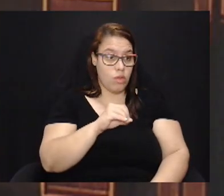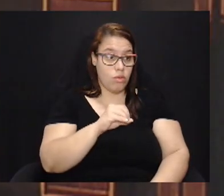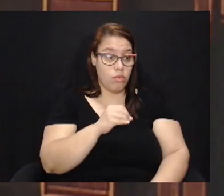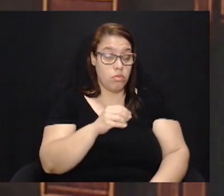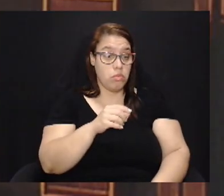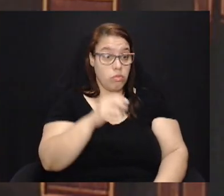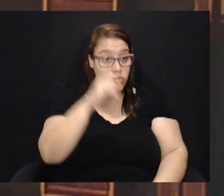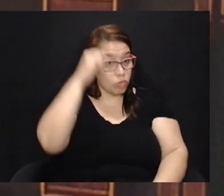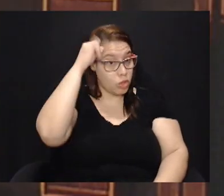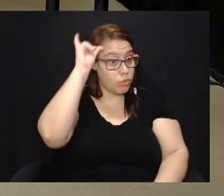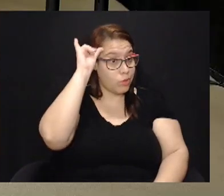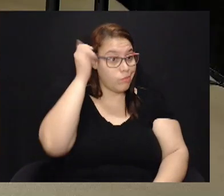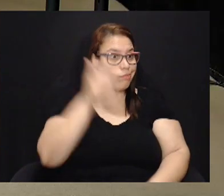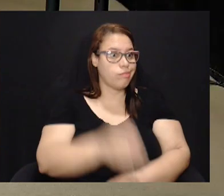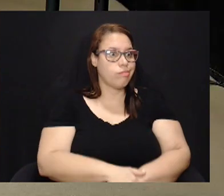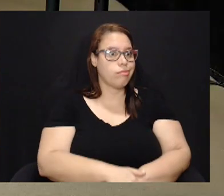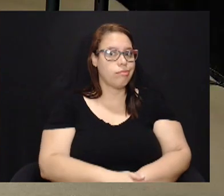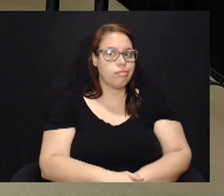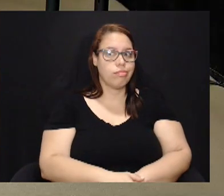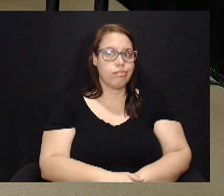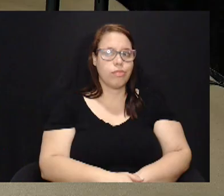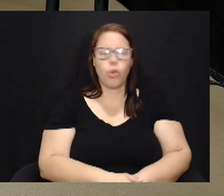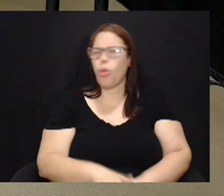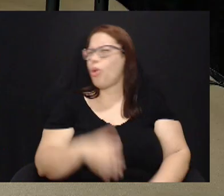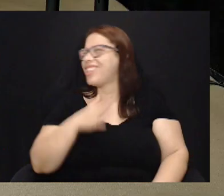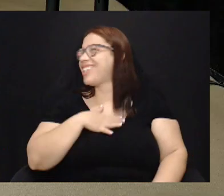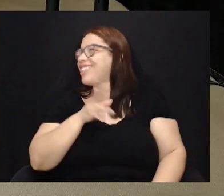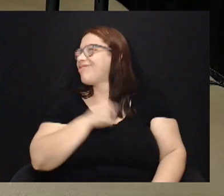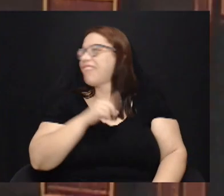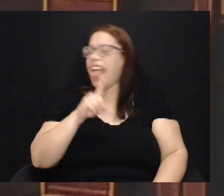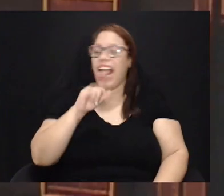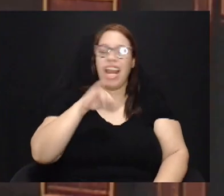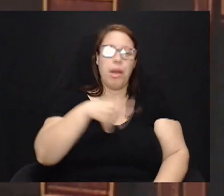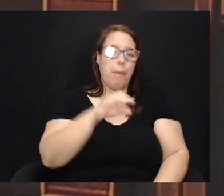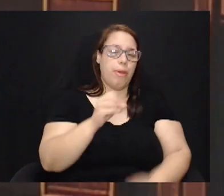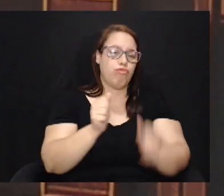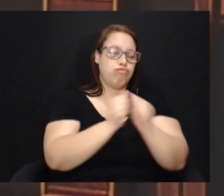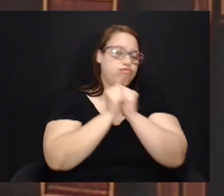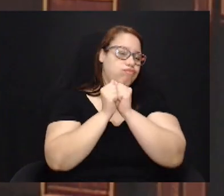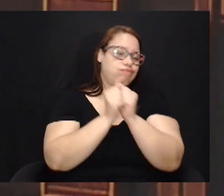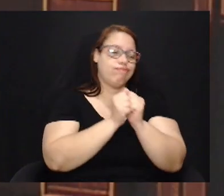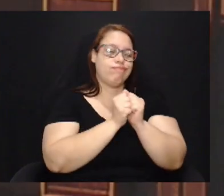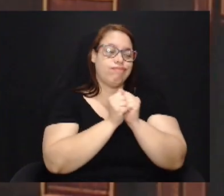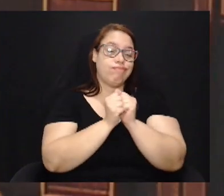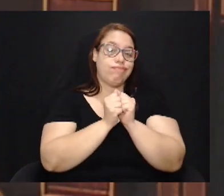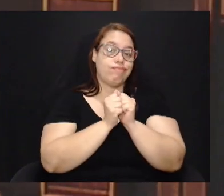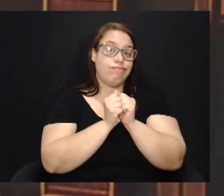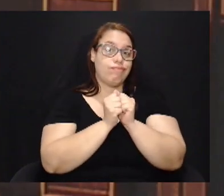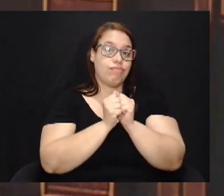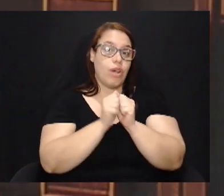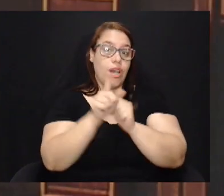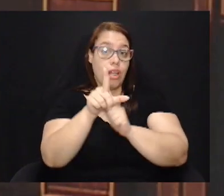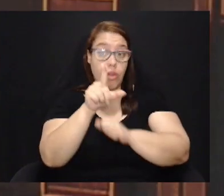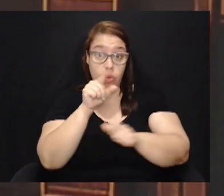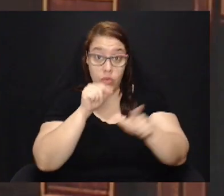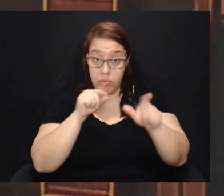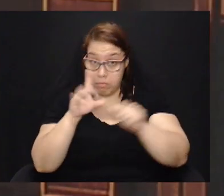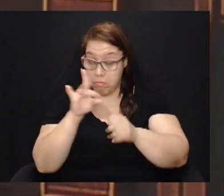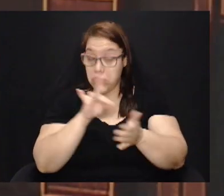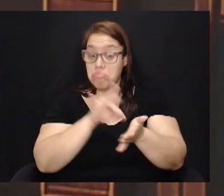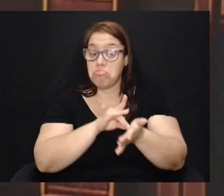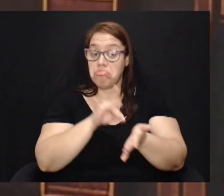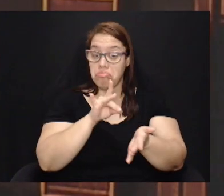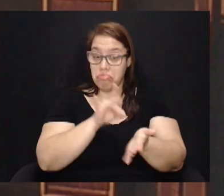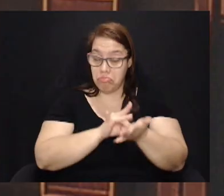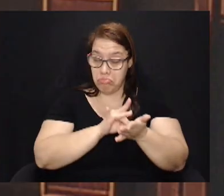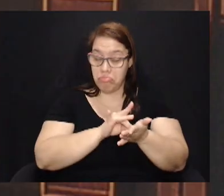um limãozinho. É um baita de um alimento. Então, assim, nós estamos falando de escolhas eficientes para